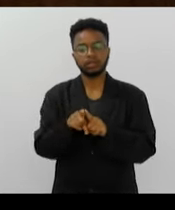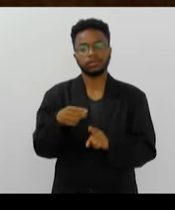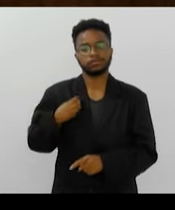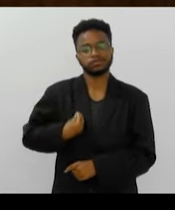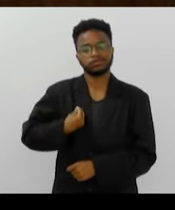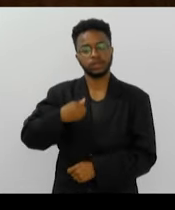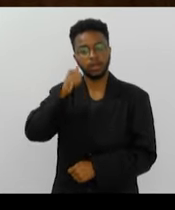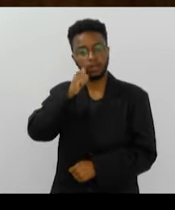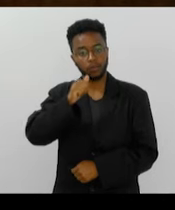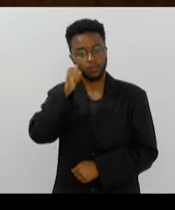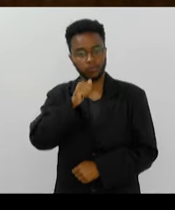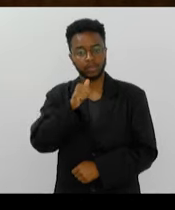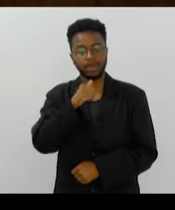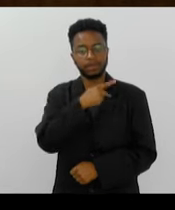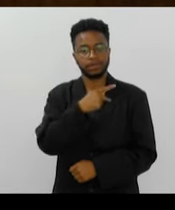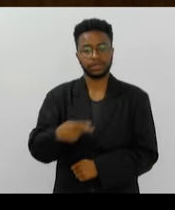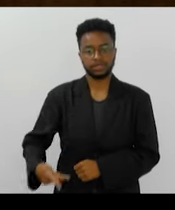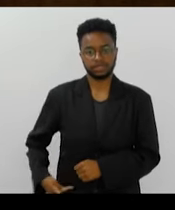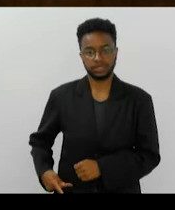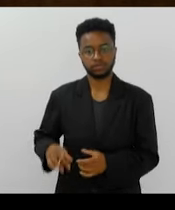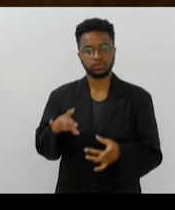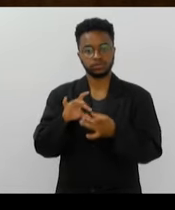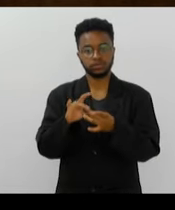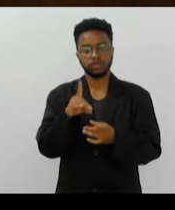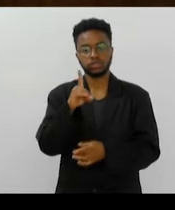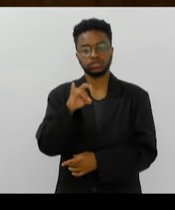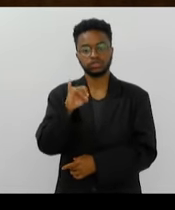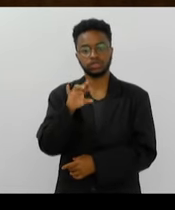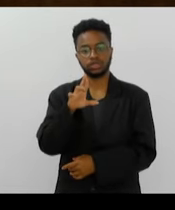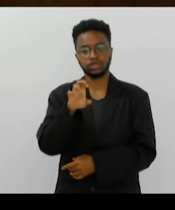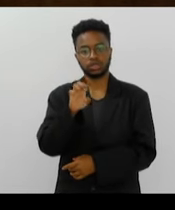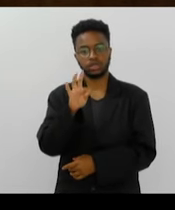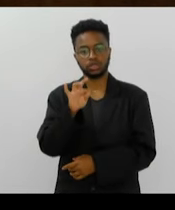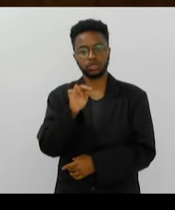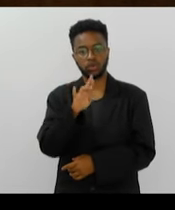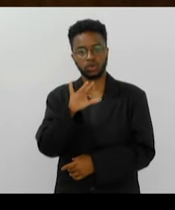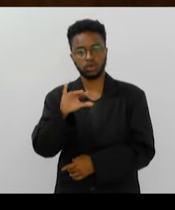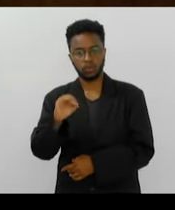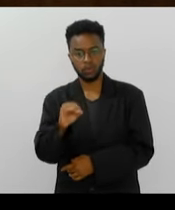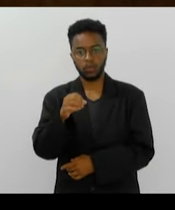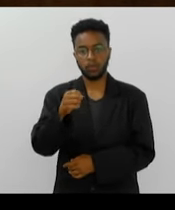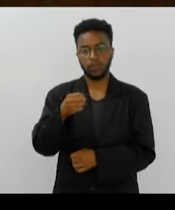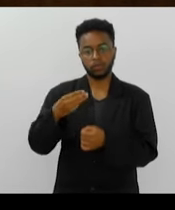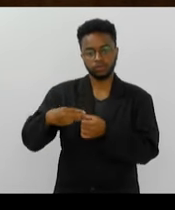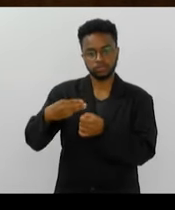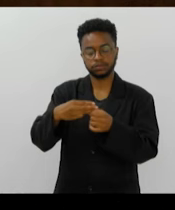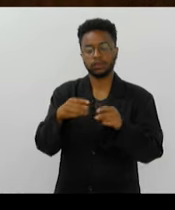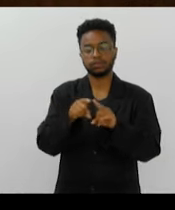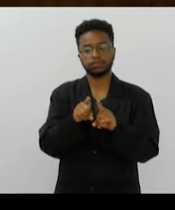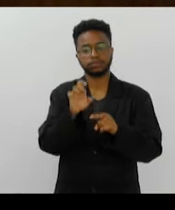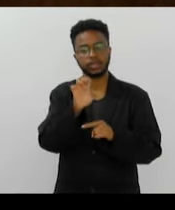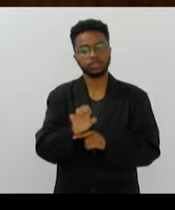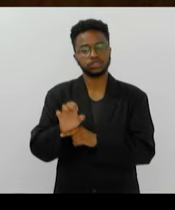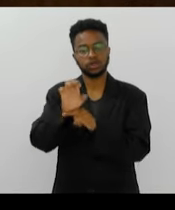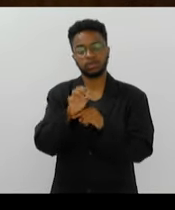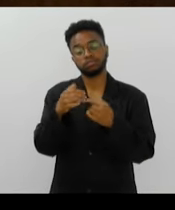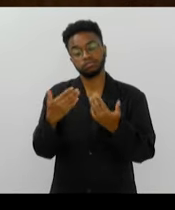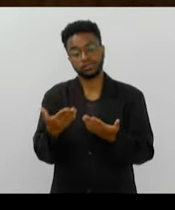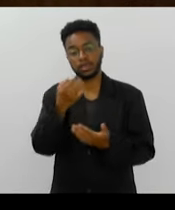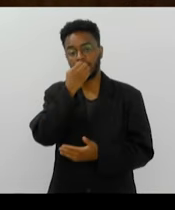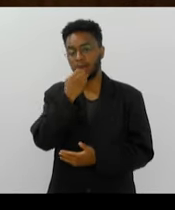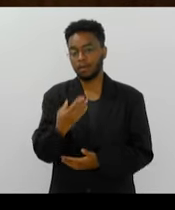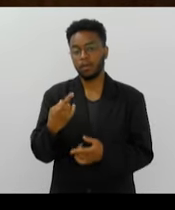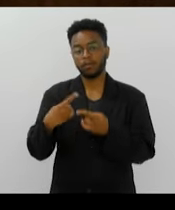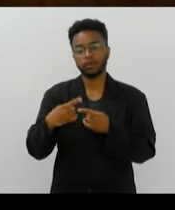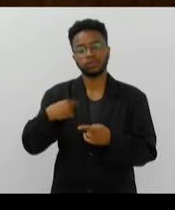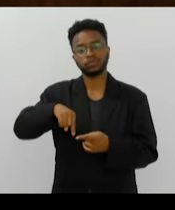mulheres presidindo diretórios municipais e estaduais então que bom que a gente possa est ao lado da